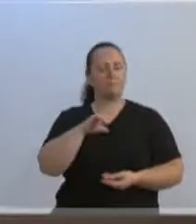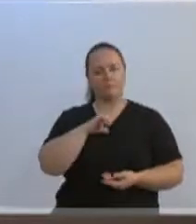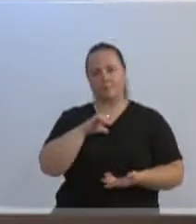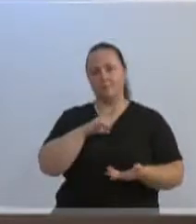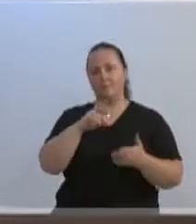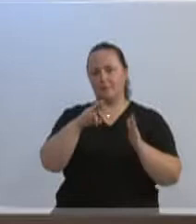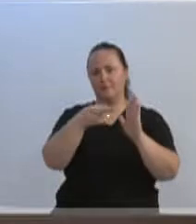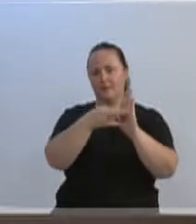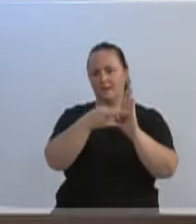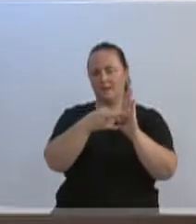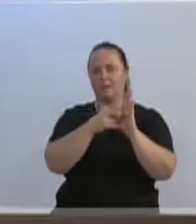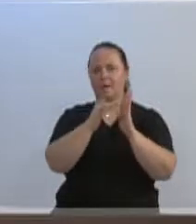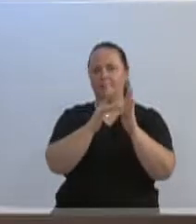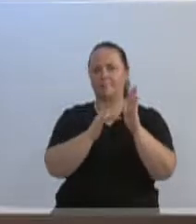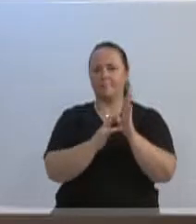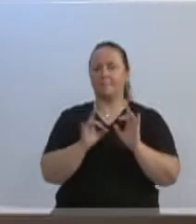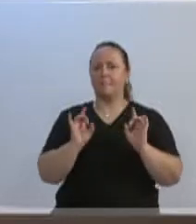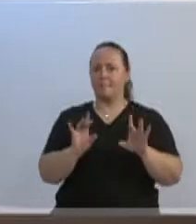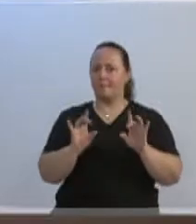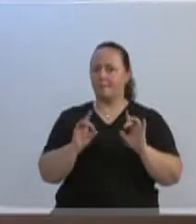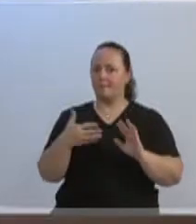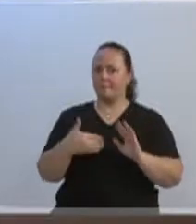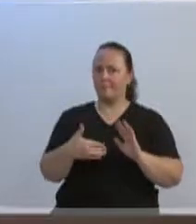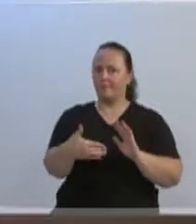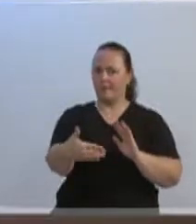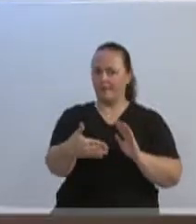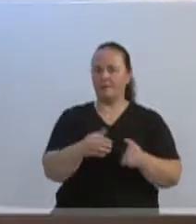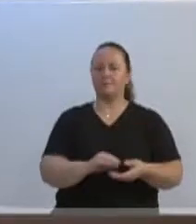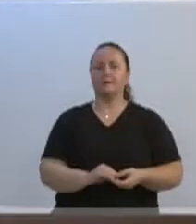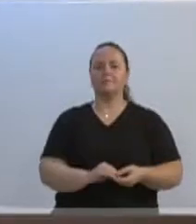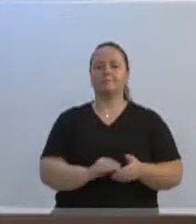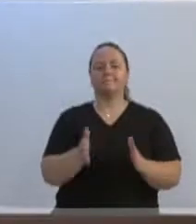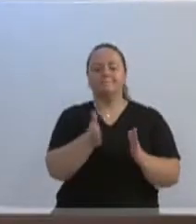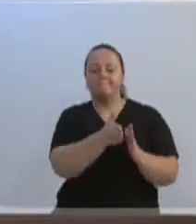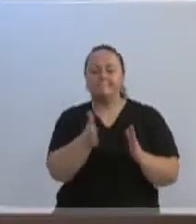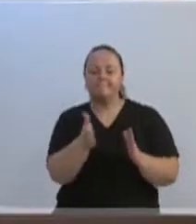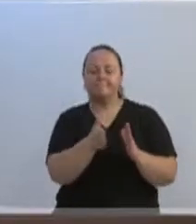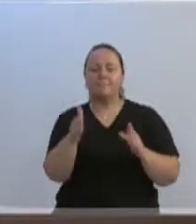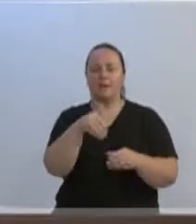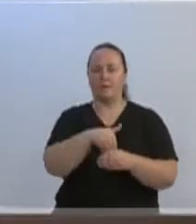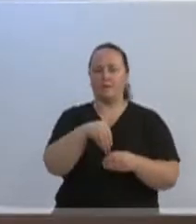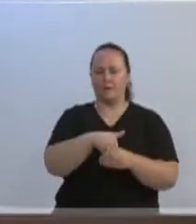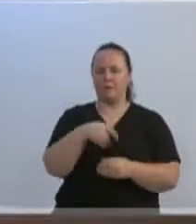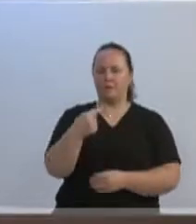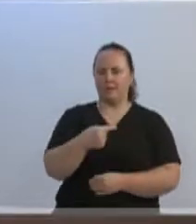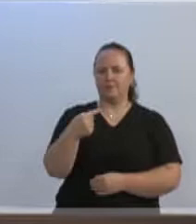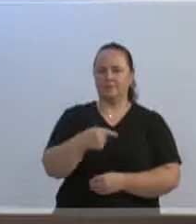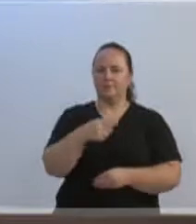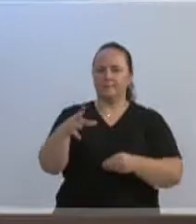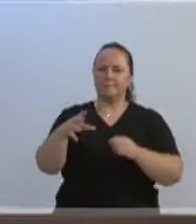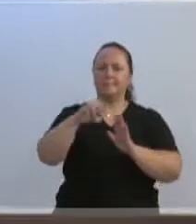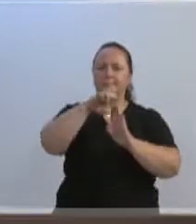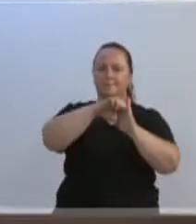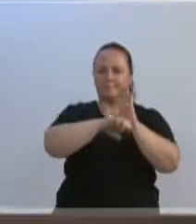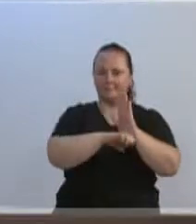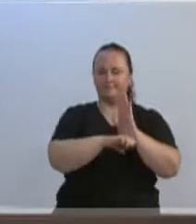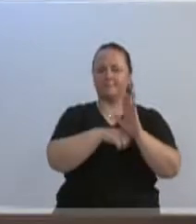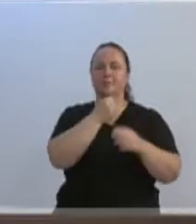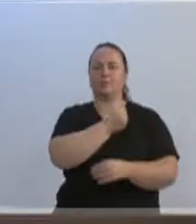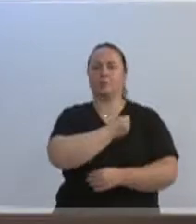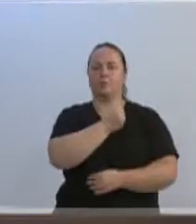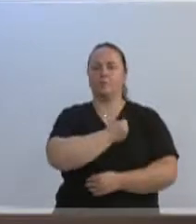pauta exclusiva em fase de votação em primeiro turno a emenda número 1 a